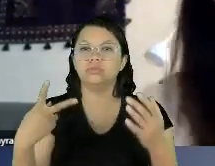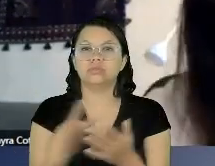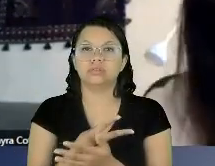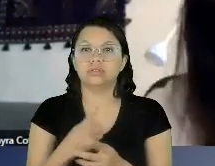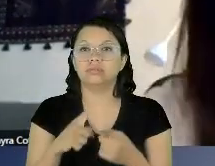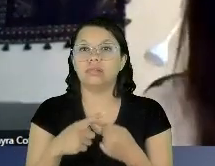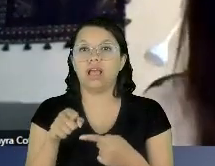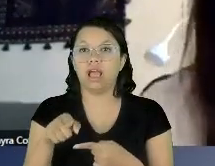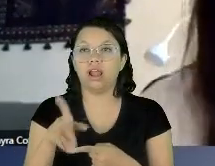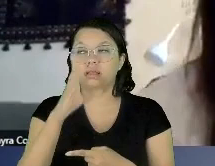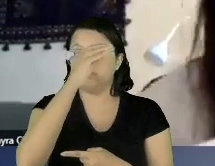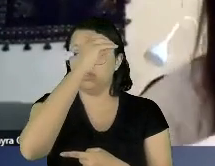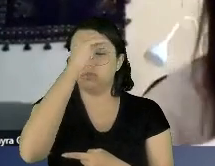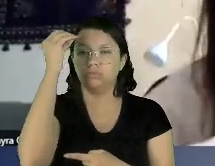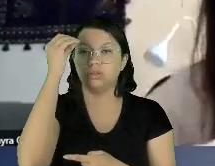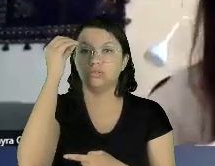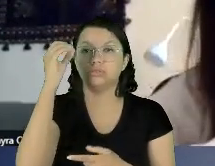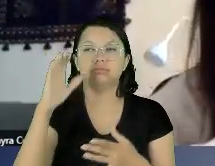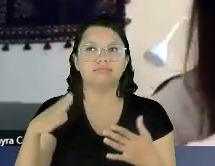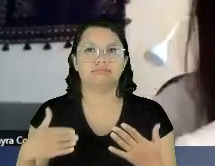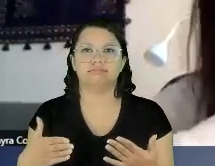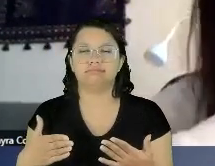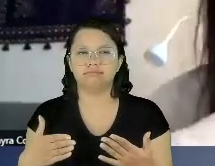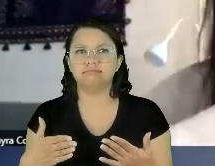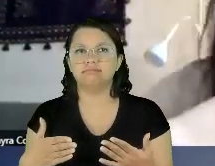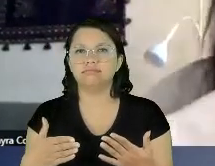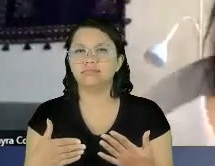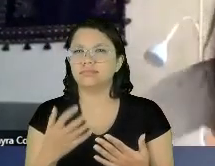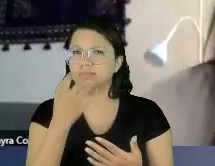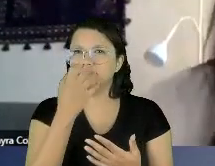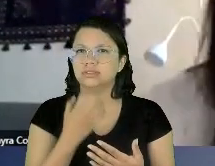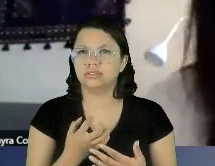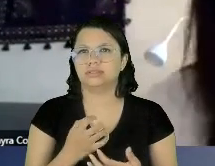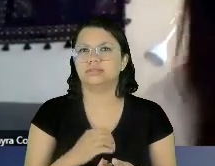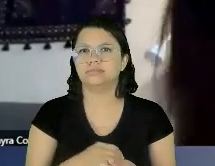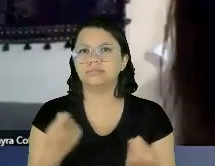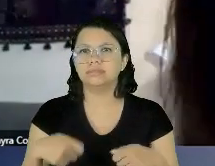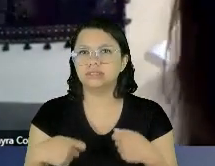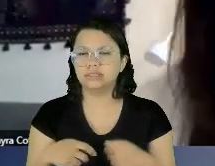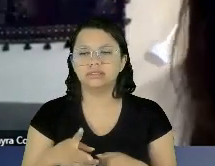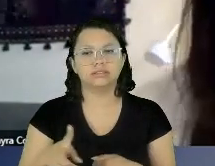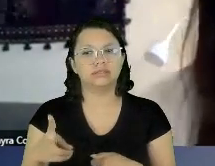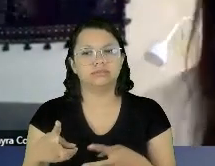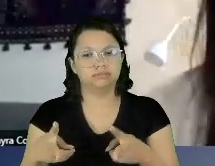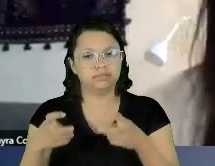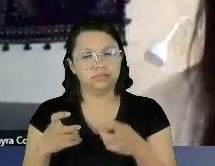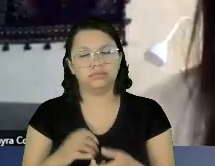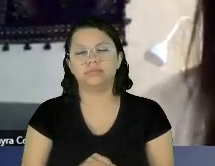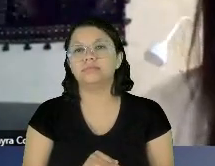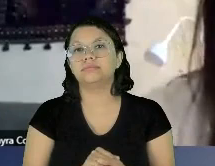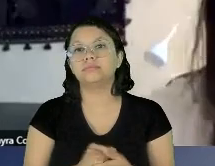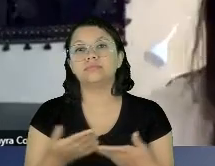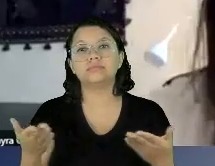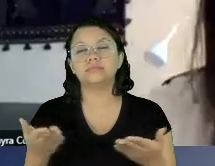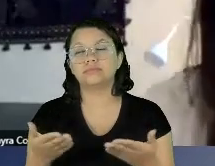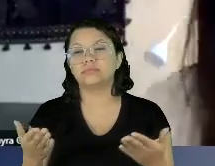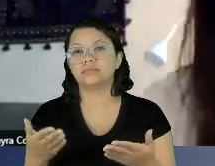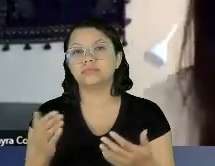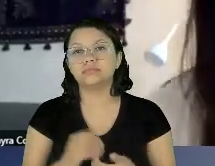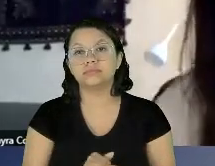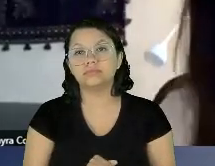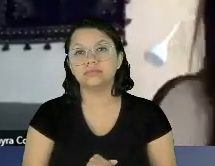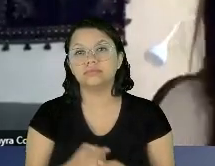sido cometido e ele acabou sendo inocentado. Então, isso é muito sério, isso a gente precisa sempre